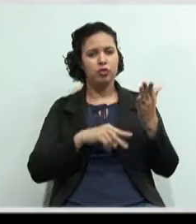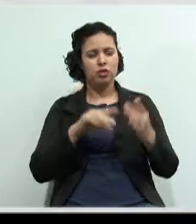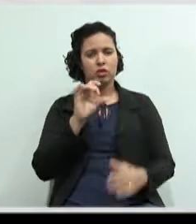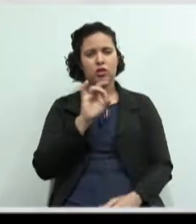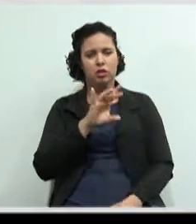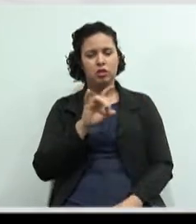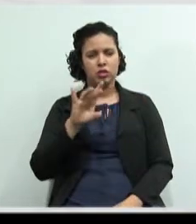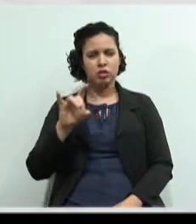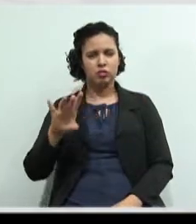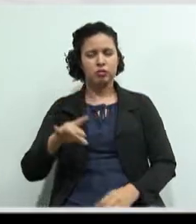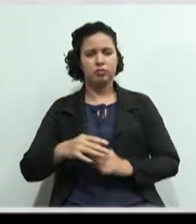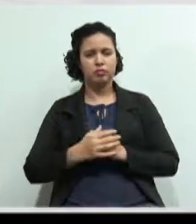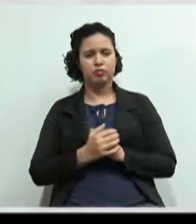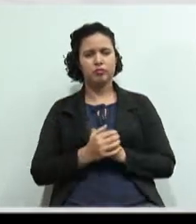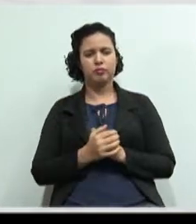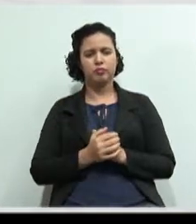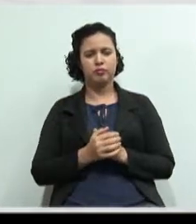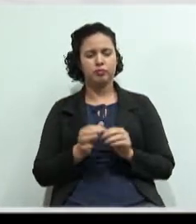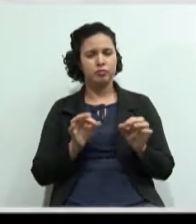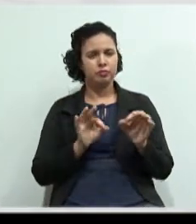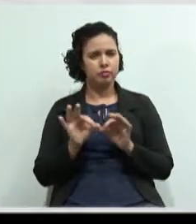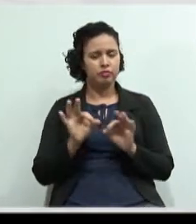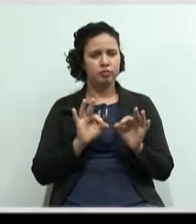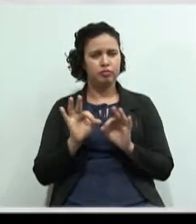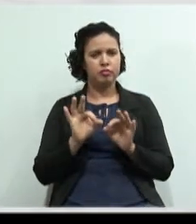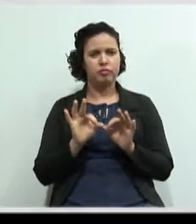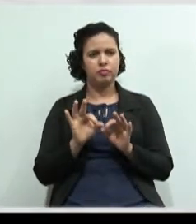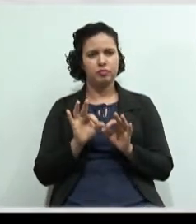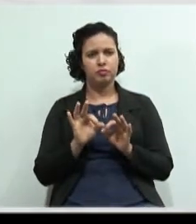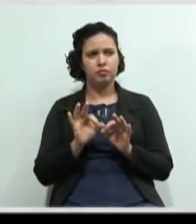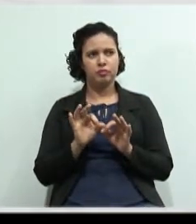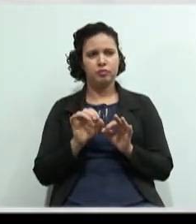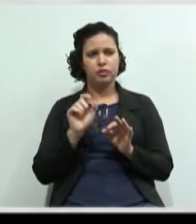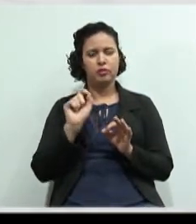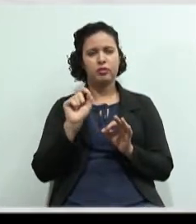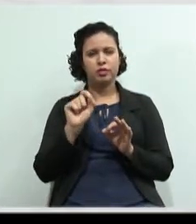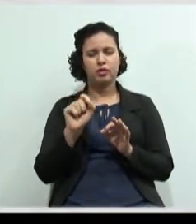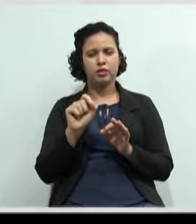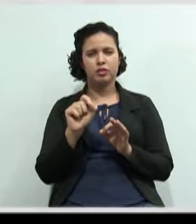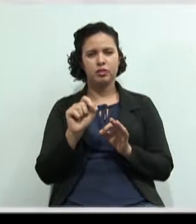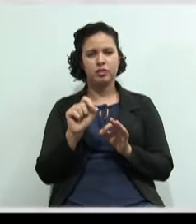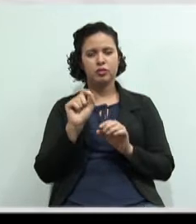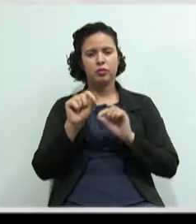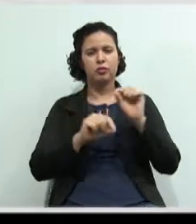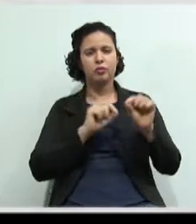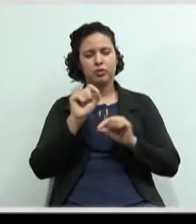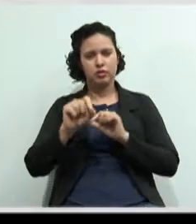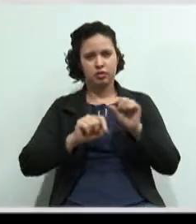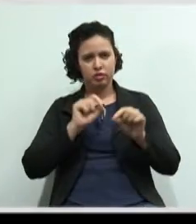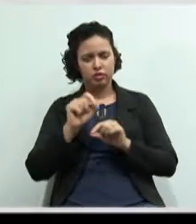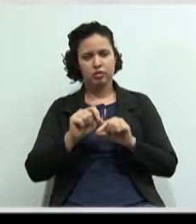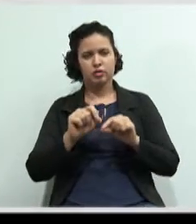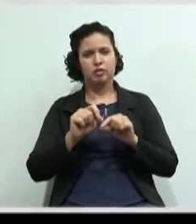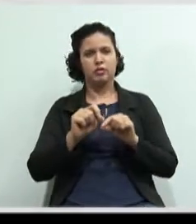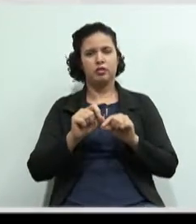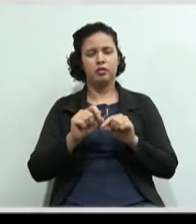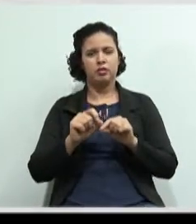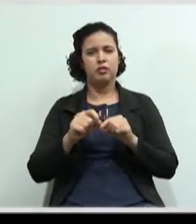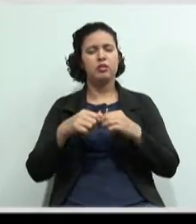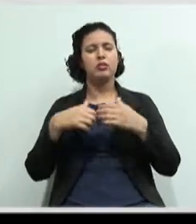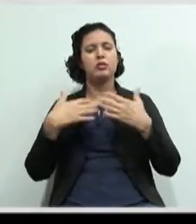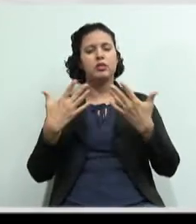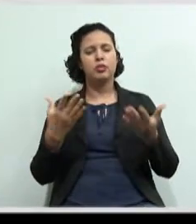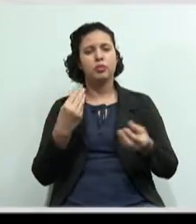aqui, ó. Planejar é determinar antecipadamente o que foi colocado em prática, tá?